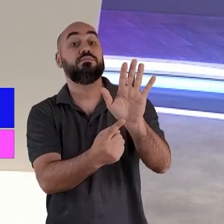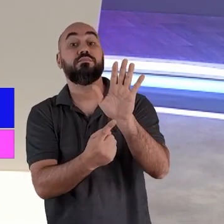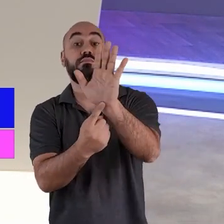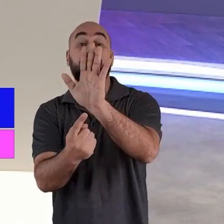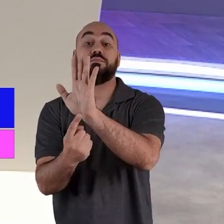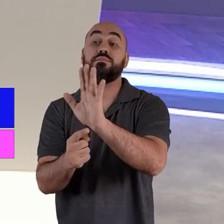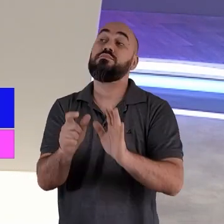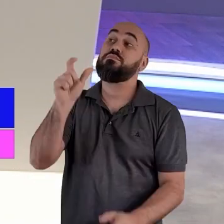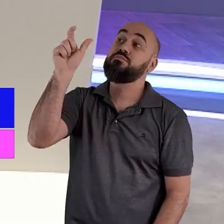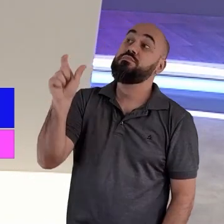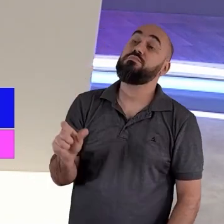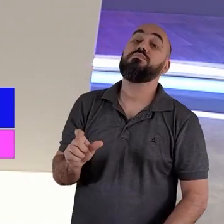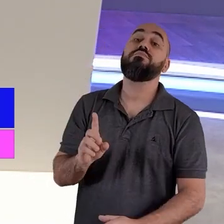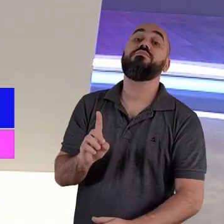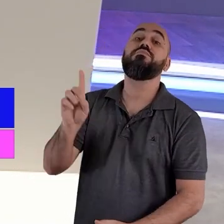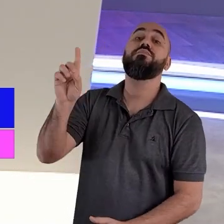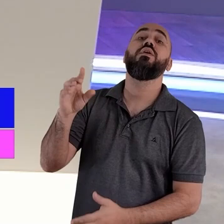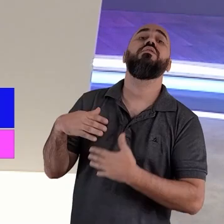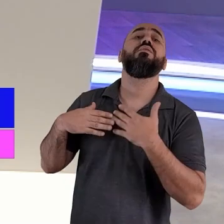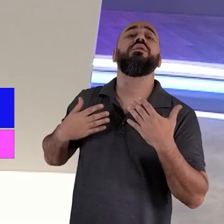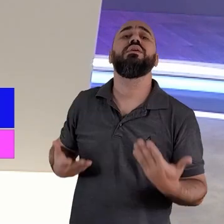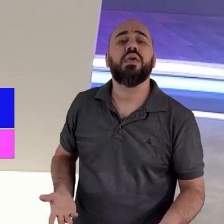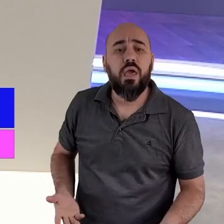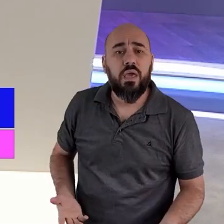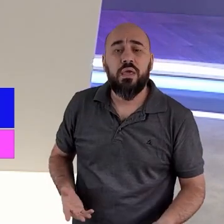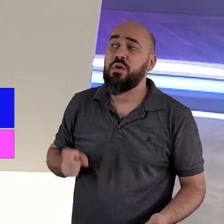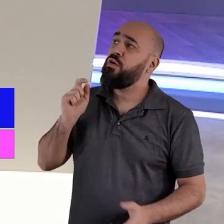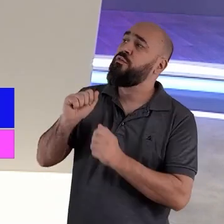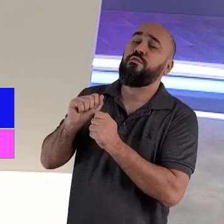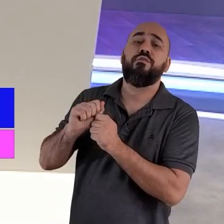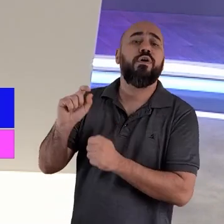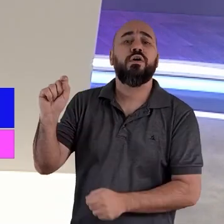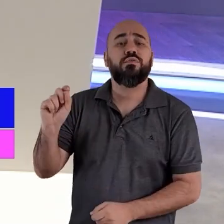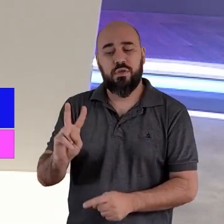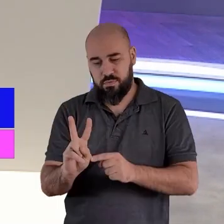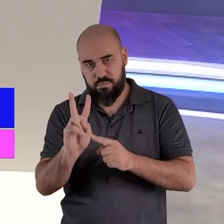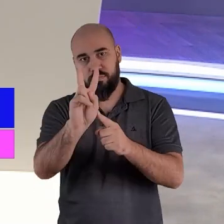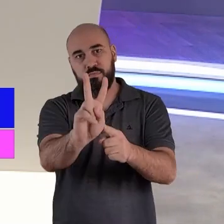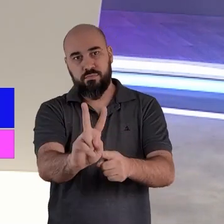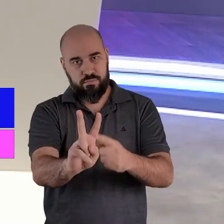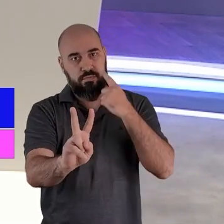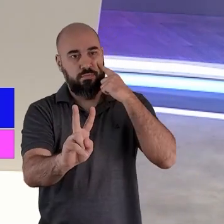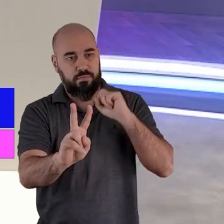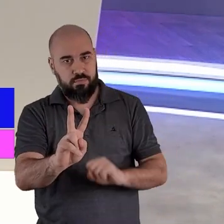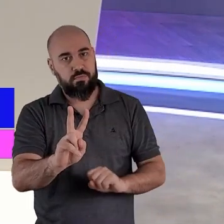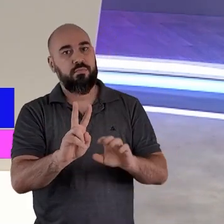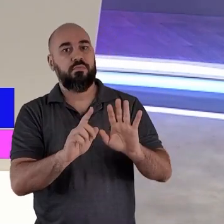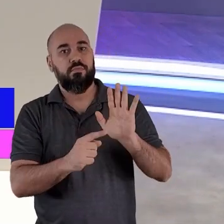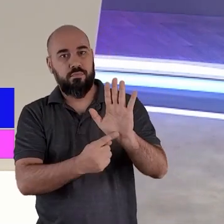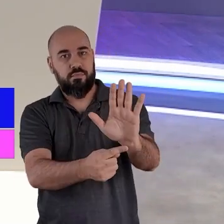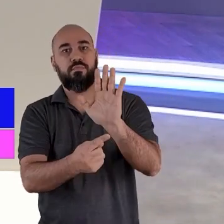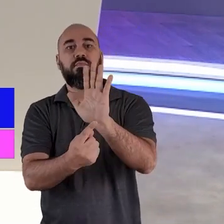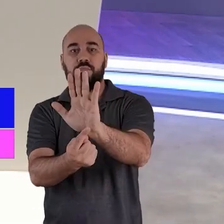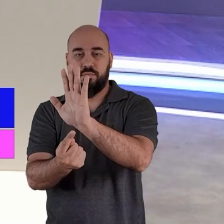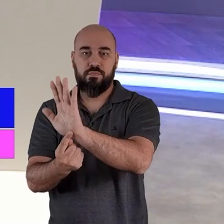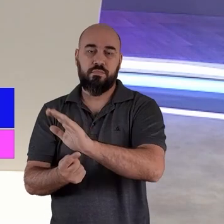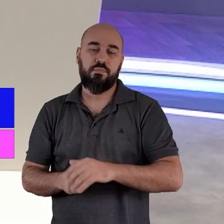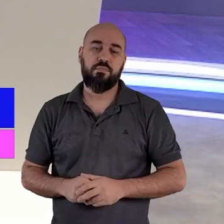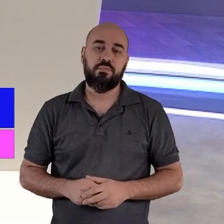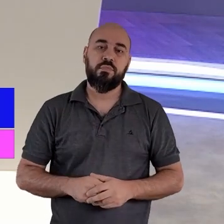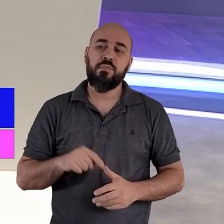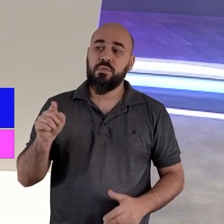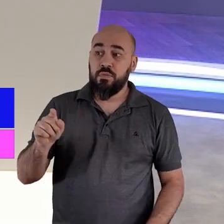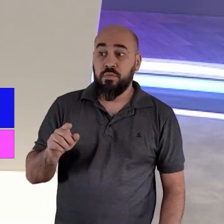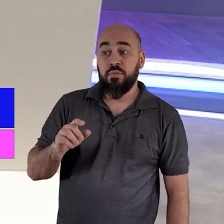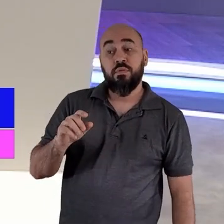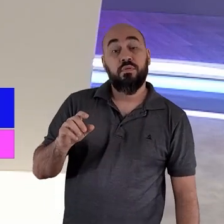Deus e o que Ele faz. Nesta perspectiva, de acordo com Zacarias 4, 1 até o versículo 6,